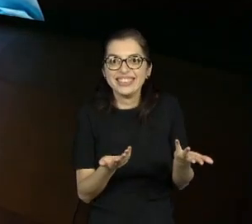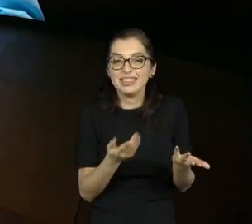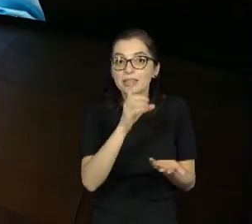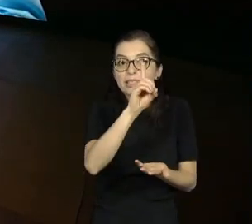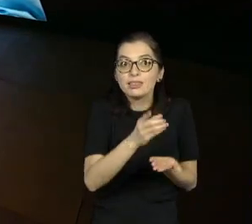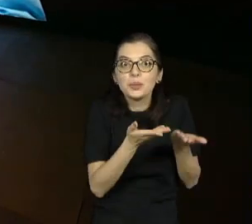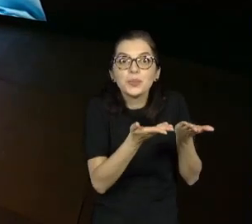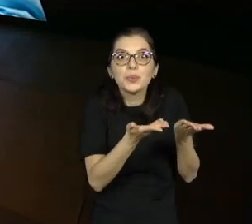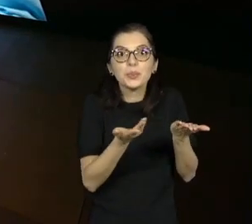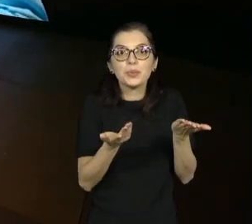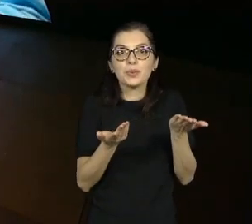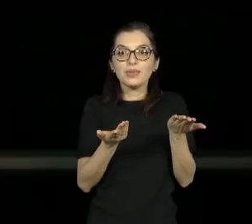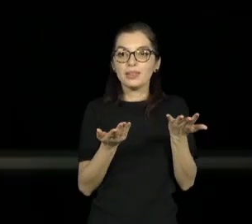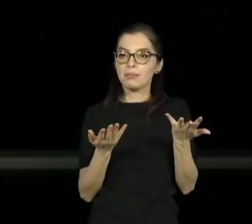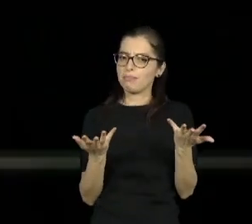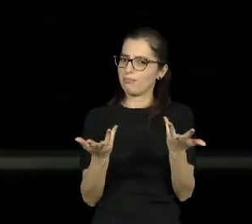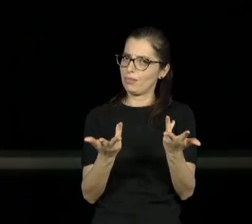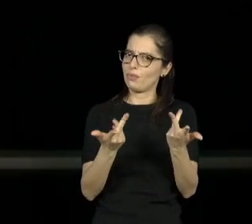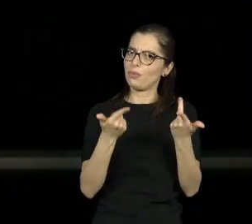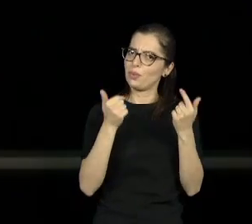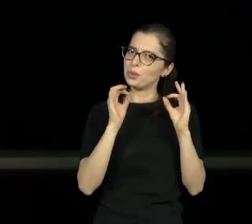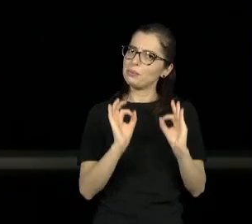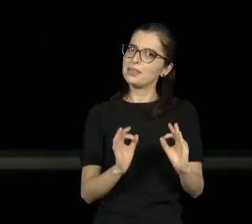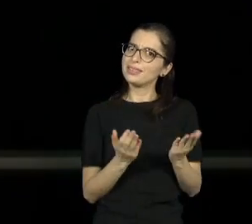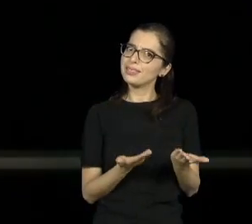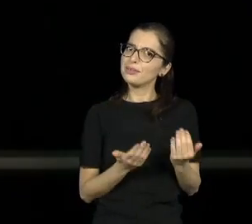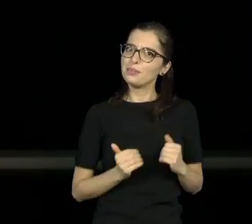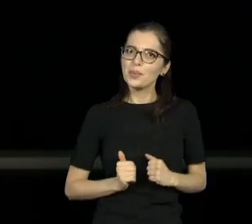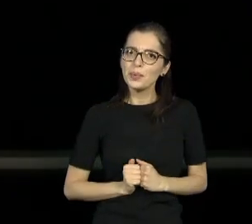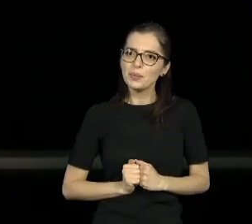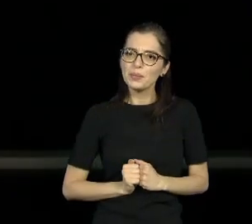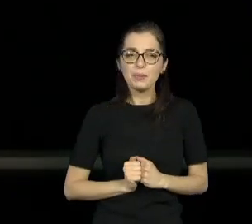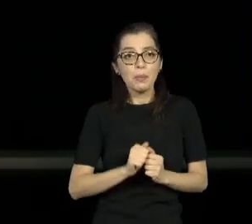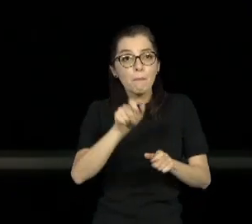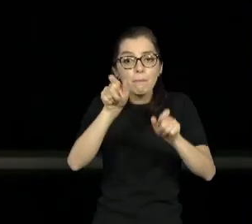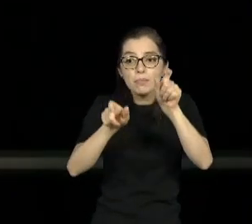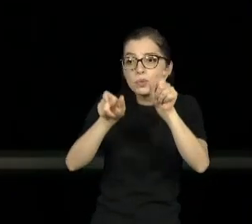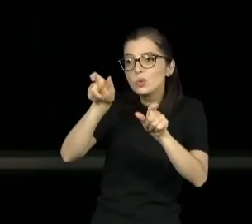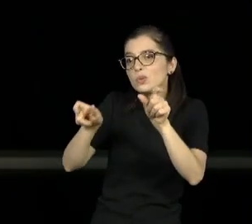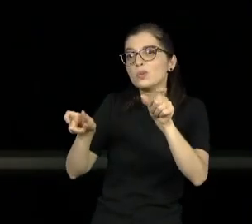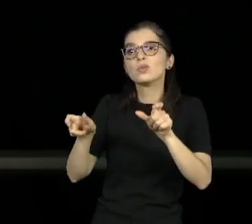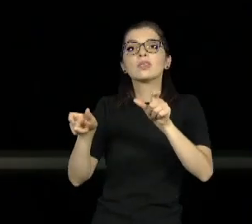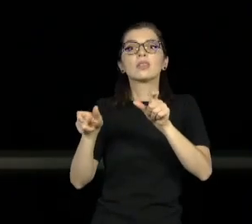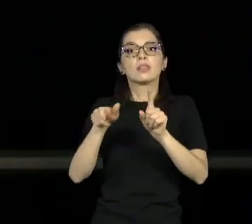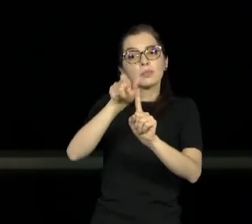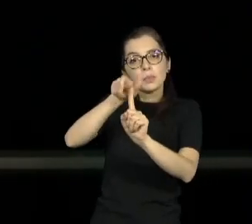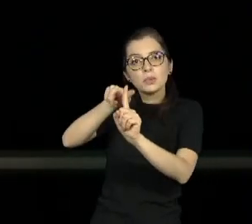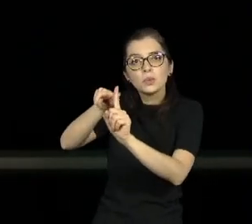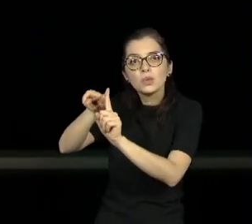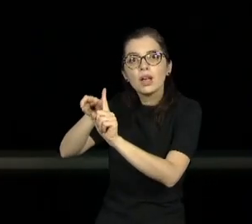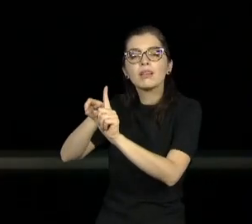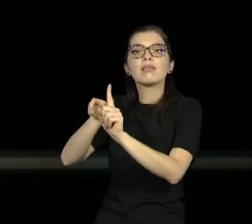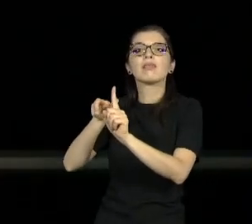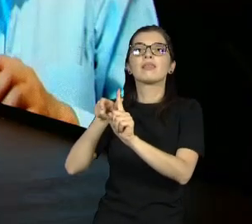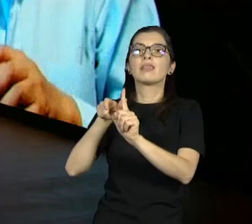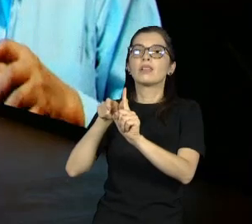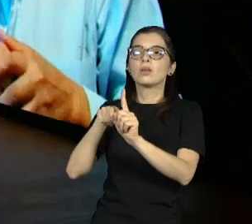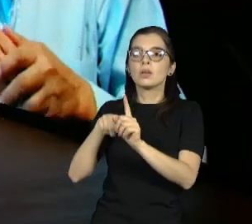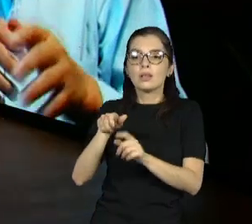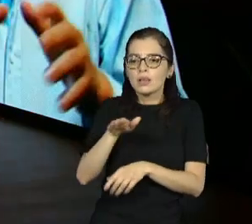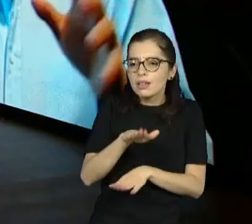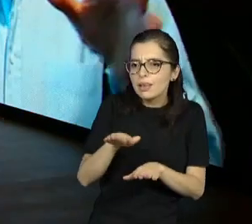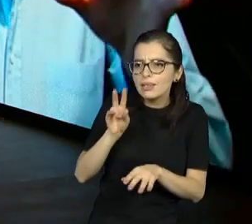é maravilhoso. E os personagens, as crianças, começaram crianças, já estão quase adolescentes, né?